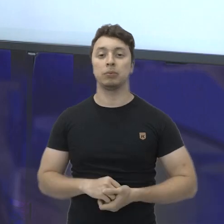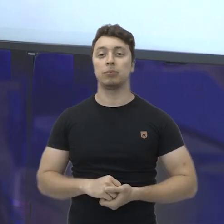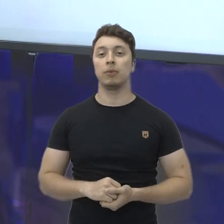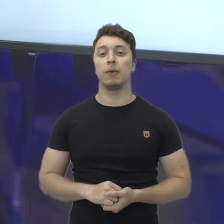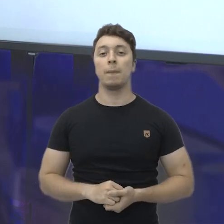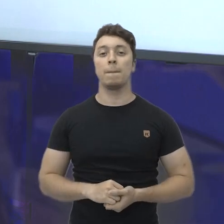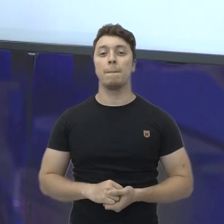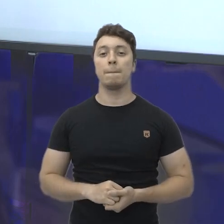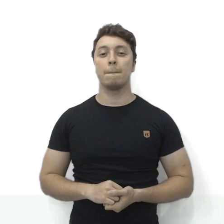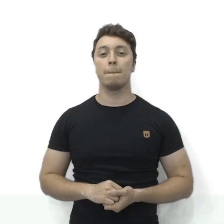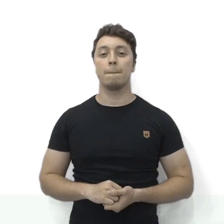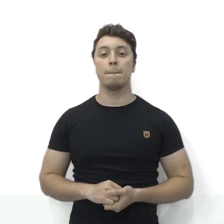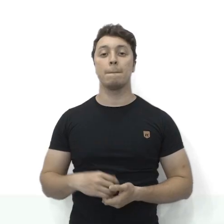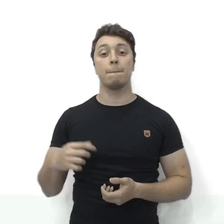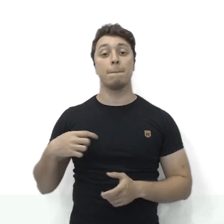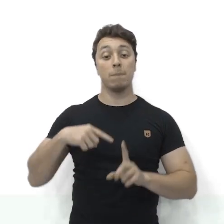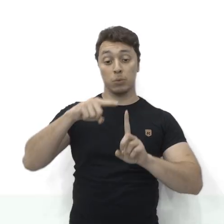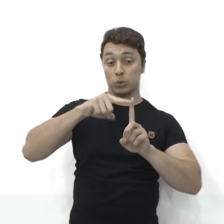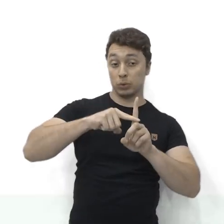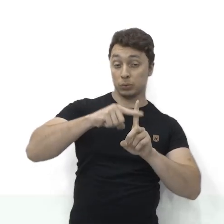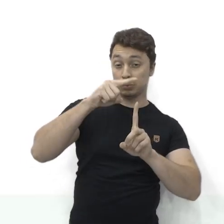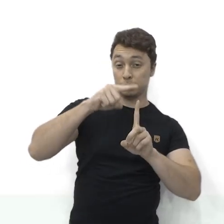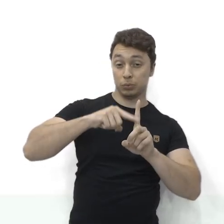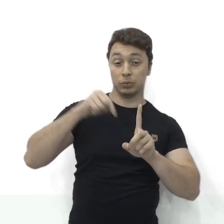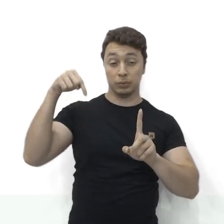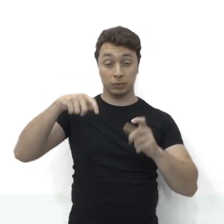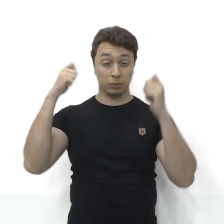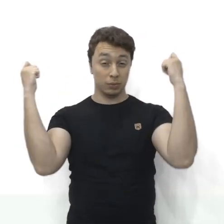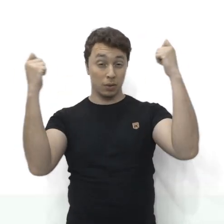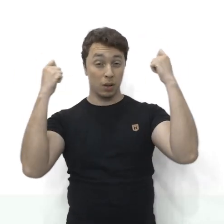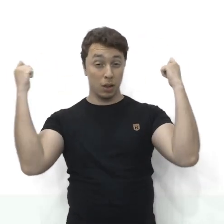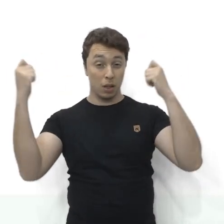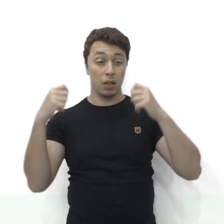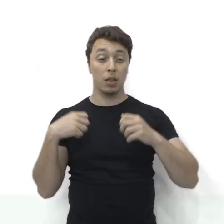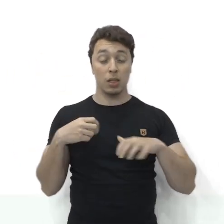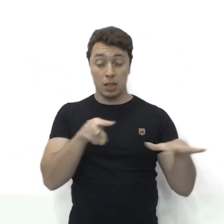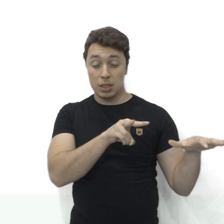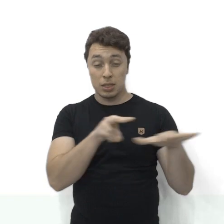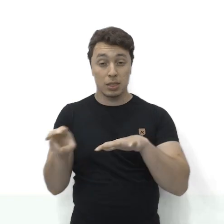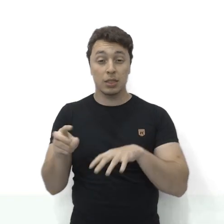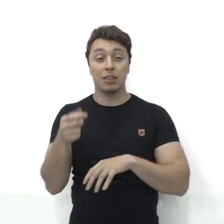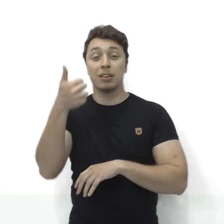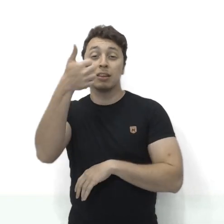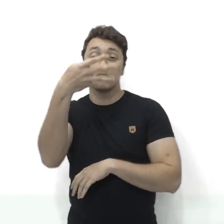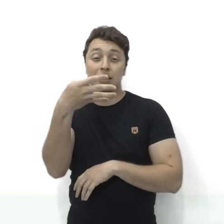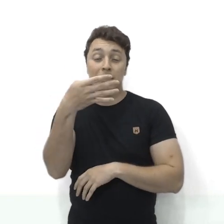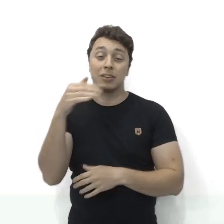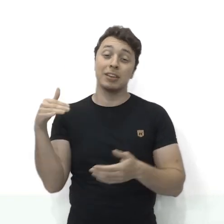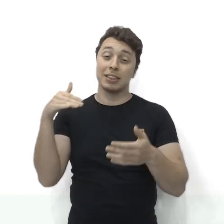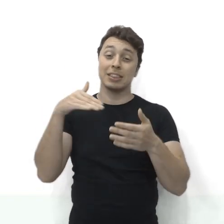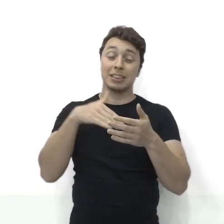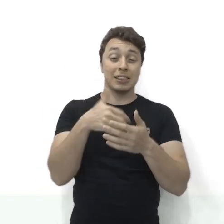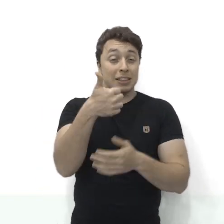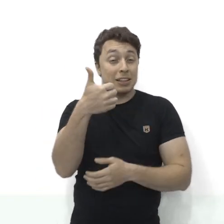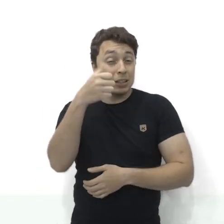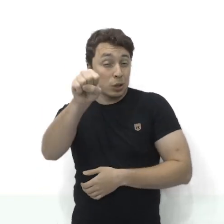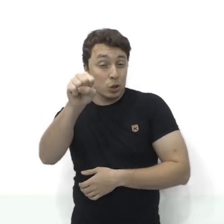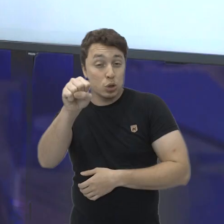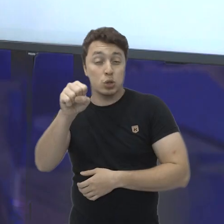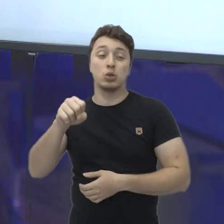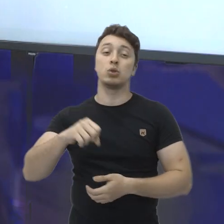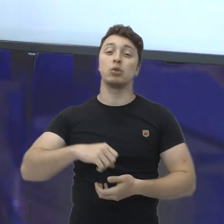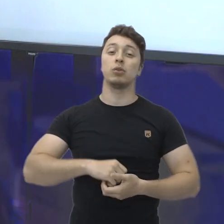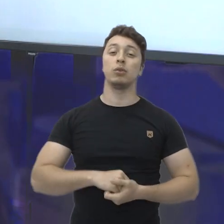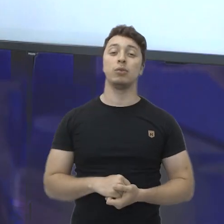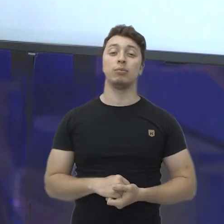tabela. Temperatura registrada em Caruaru durante a semana 14 a 18/9. Lembrando